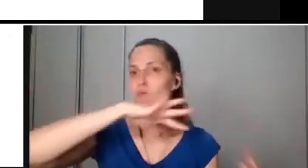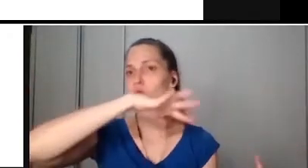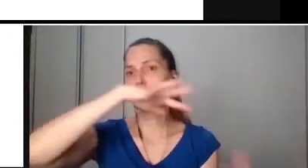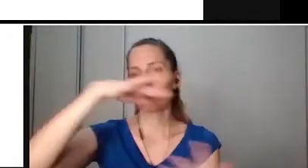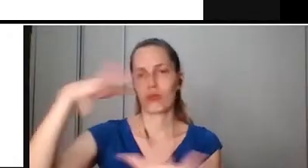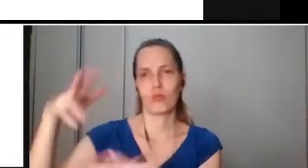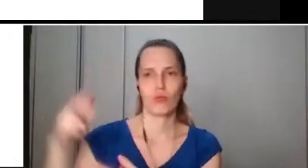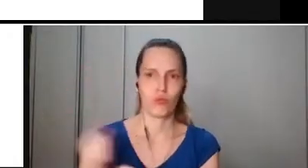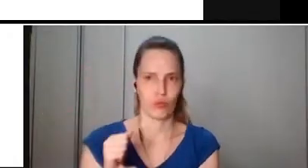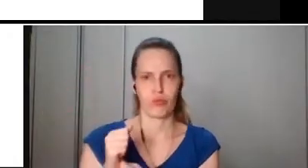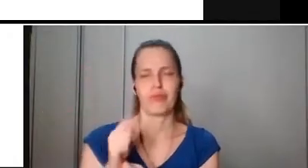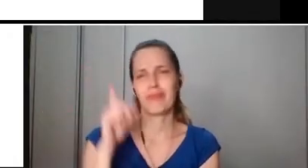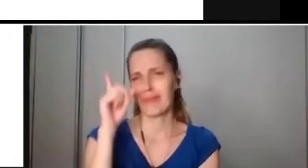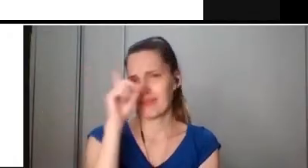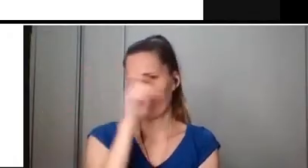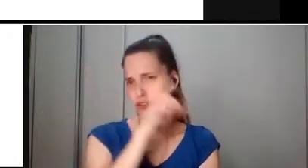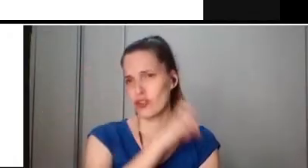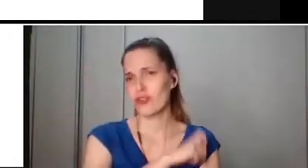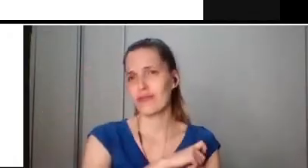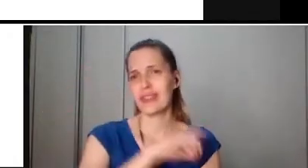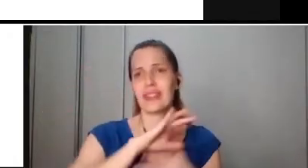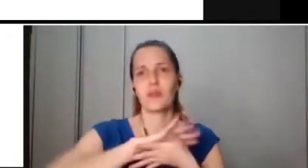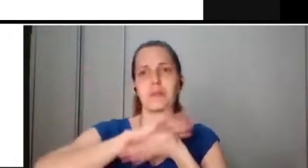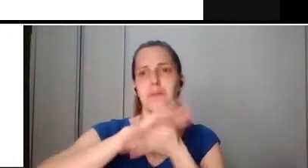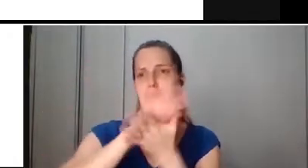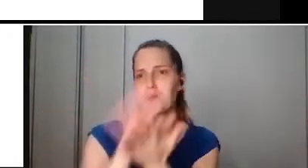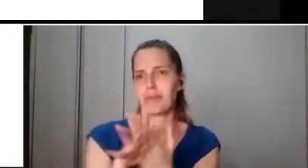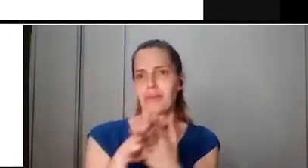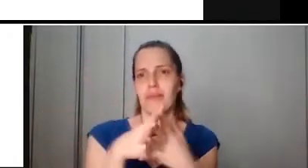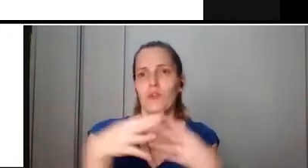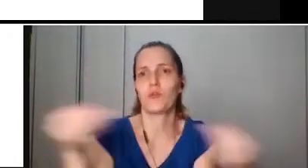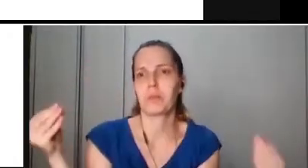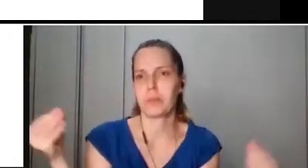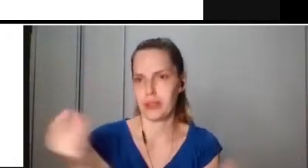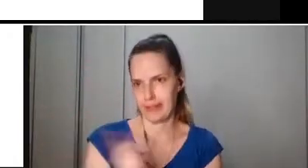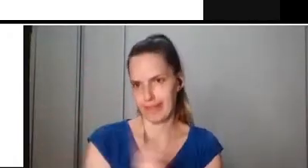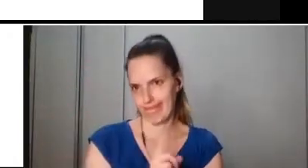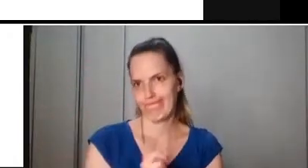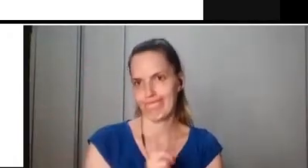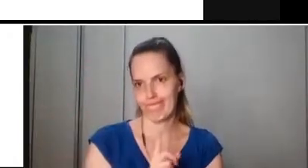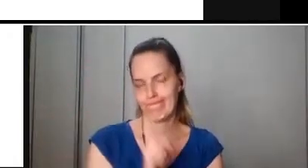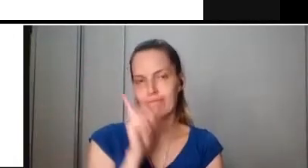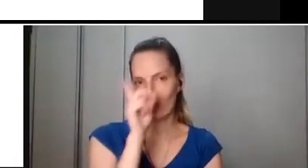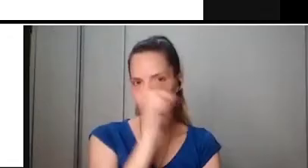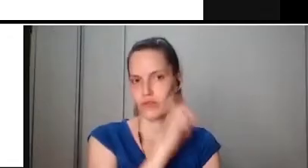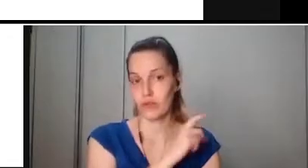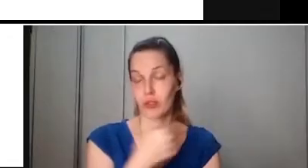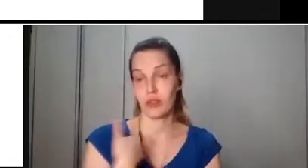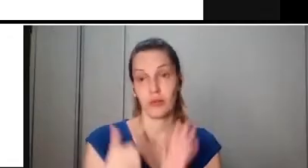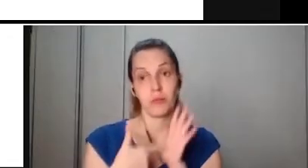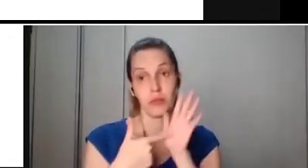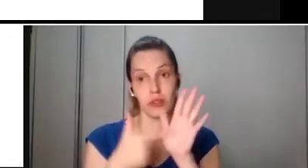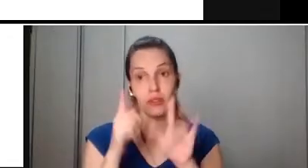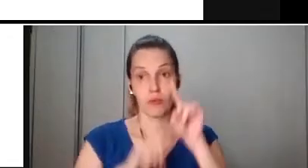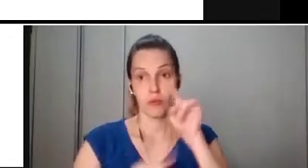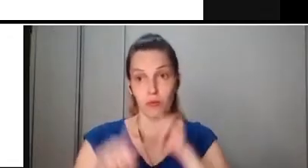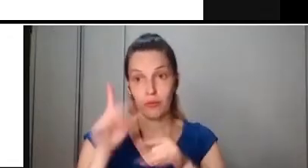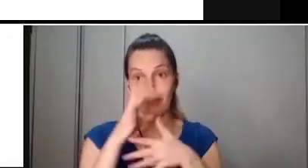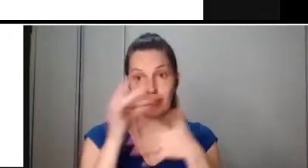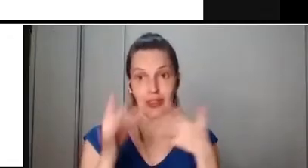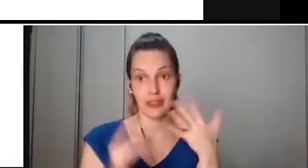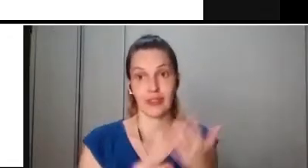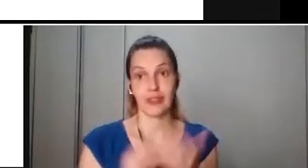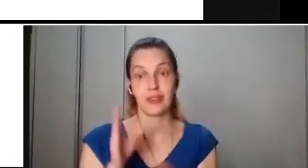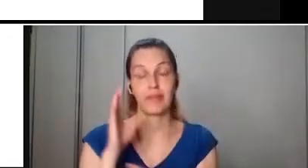muito improvável que ele seja erradicado. Aqui eu vou mostrar para vocês alguns fatores-chave que